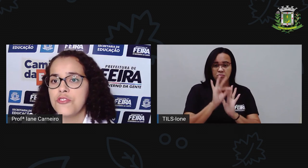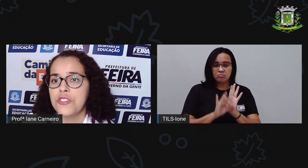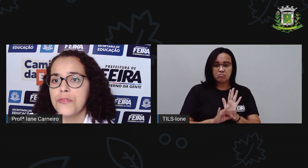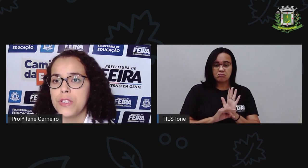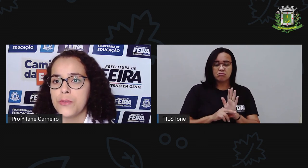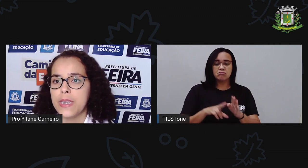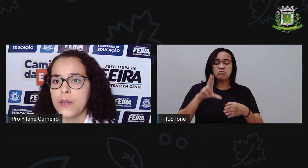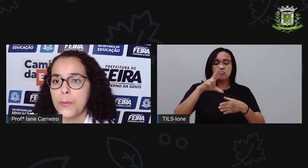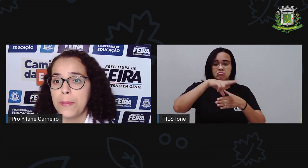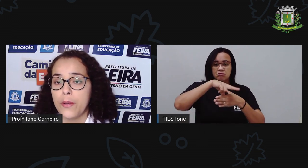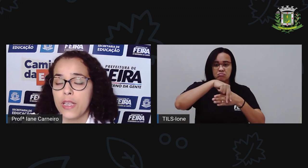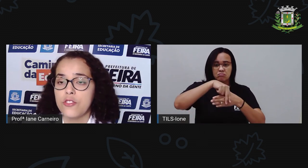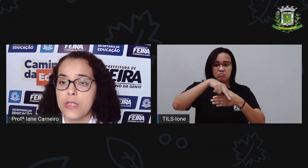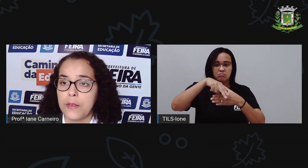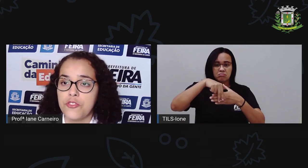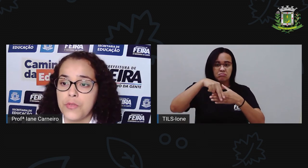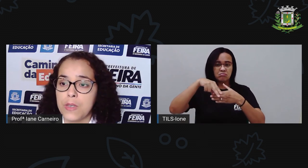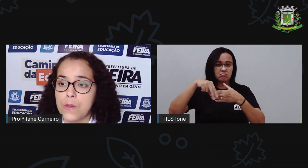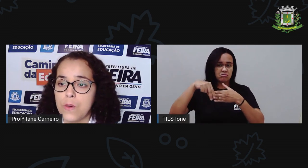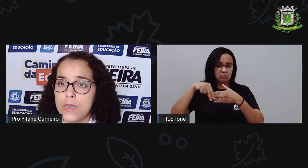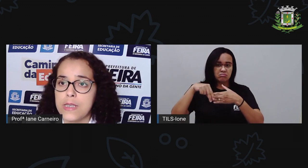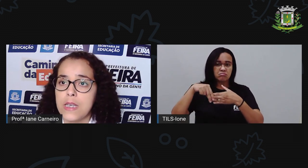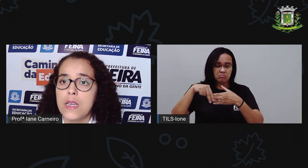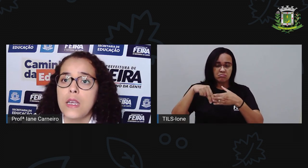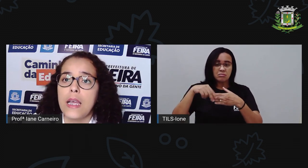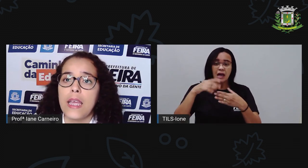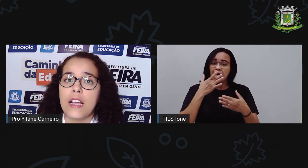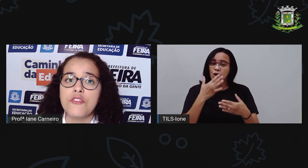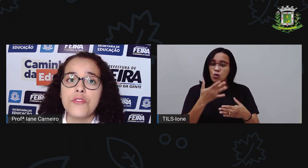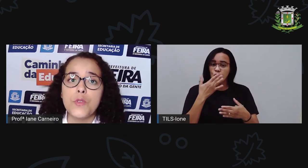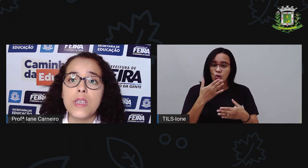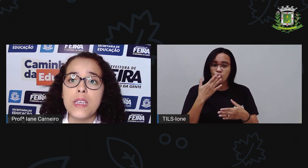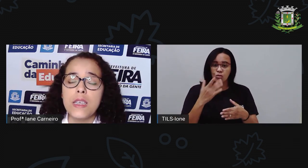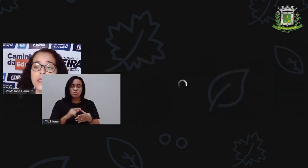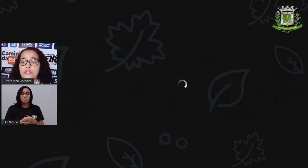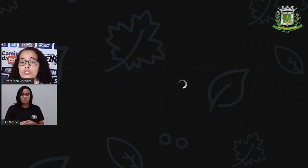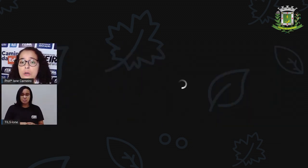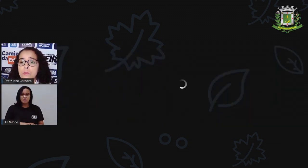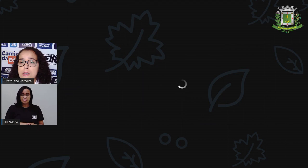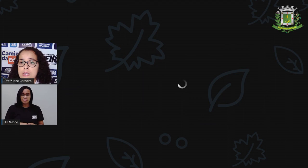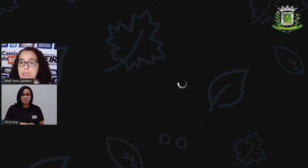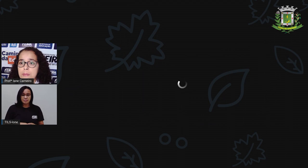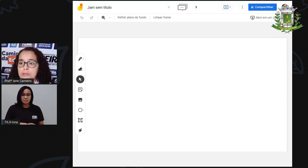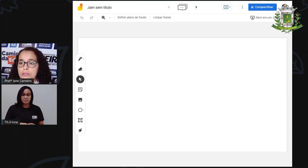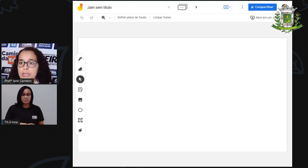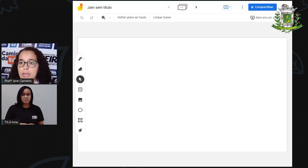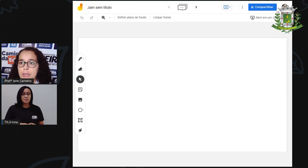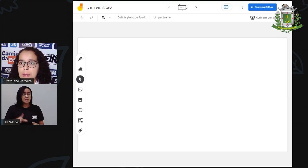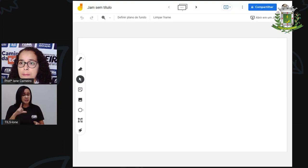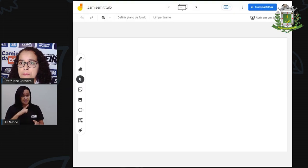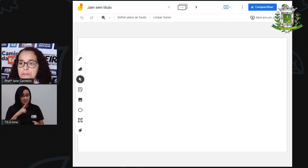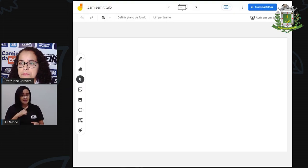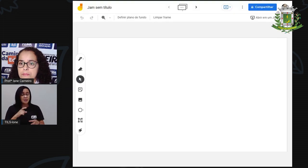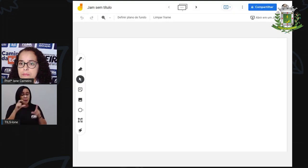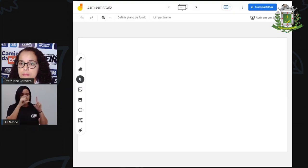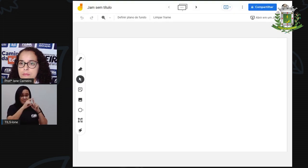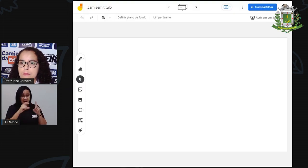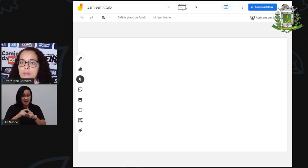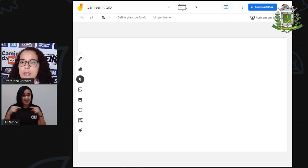a gente viu, né, o primeiro que a gente viu das cores, a gente viu que tinha algumas rimas, não foi quem lembra